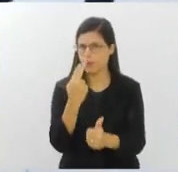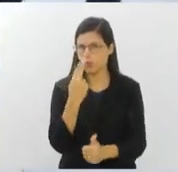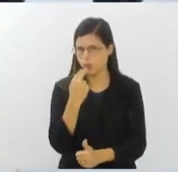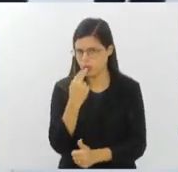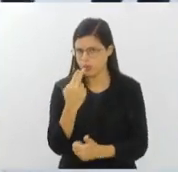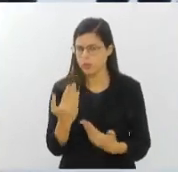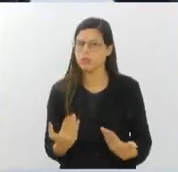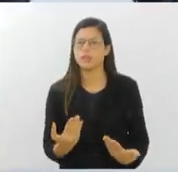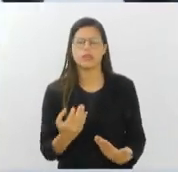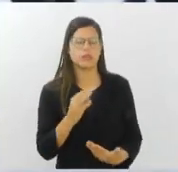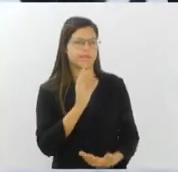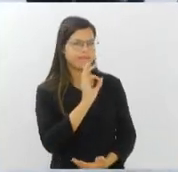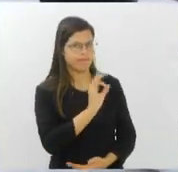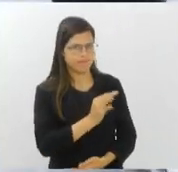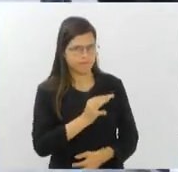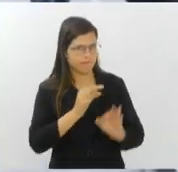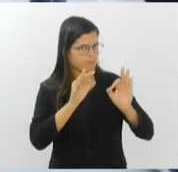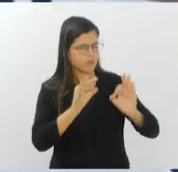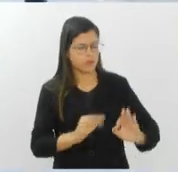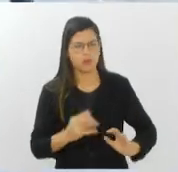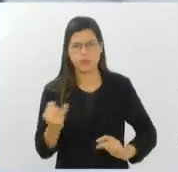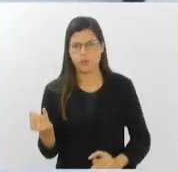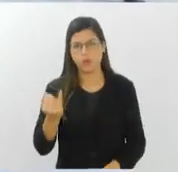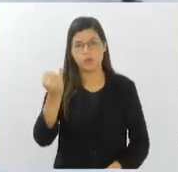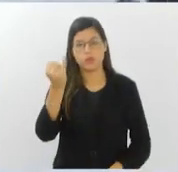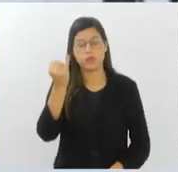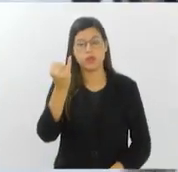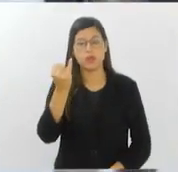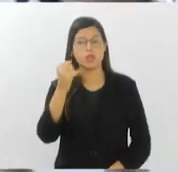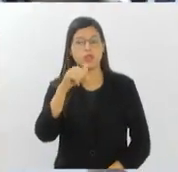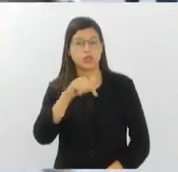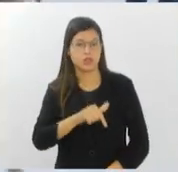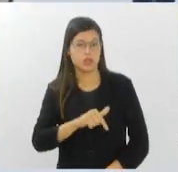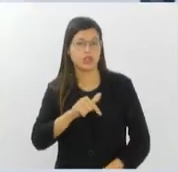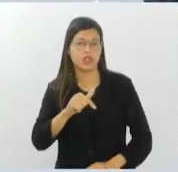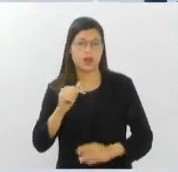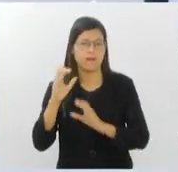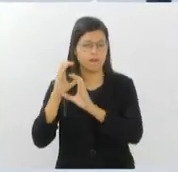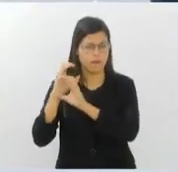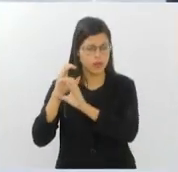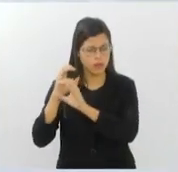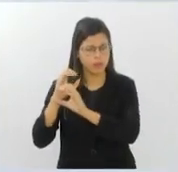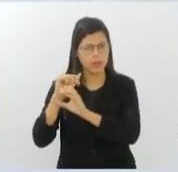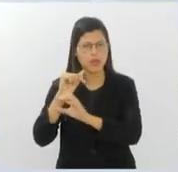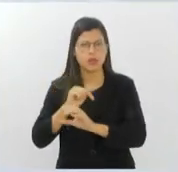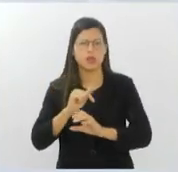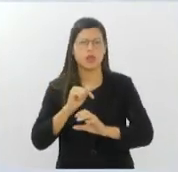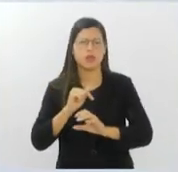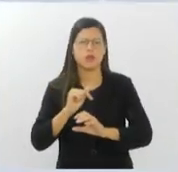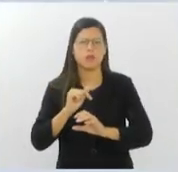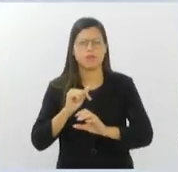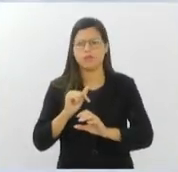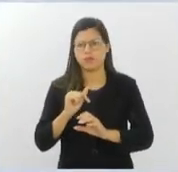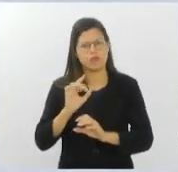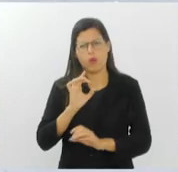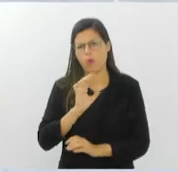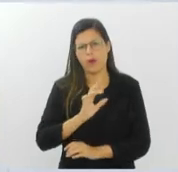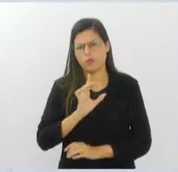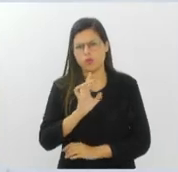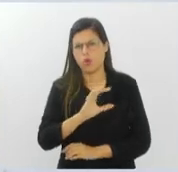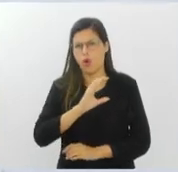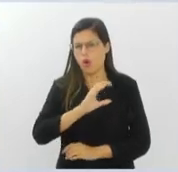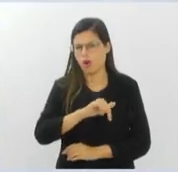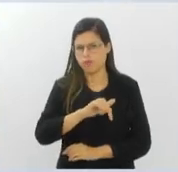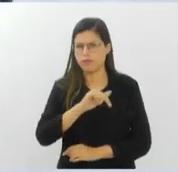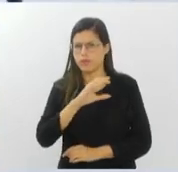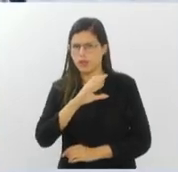Com certeza, isso é muito importante. O suplemento, na verdade, qualquer suplemento, não só falando da creatina, mas a gente tem que entender